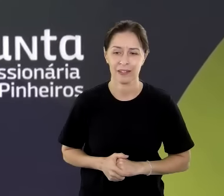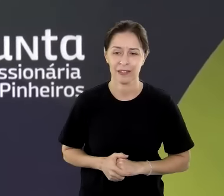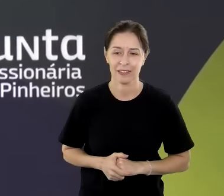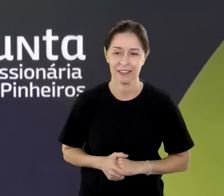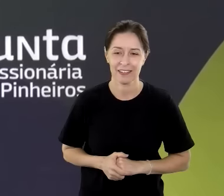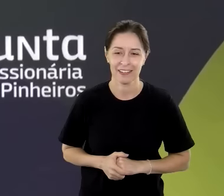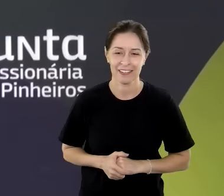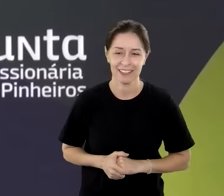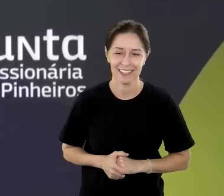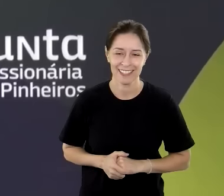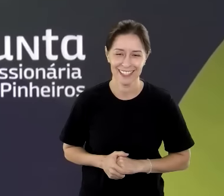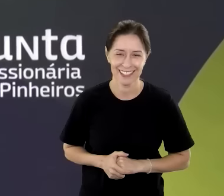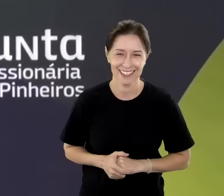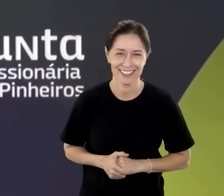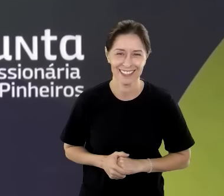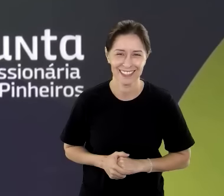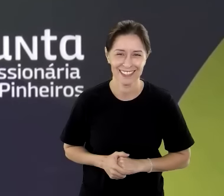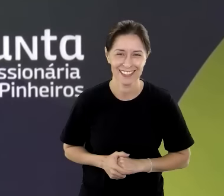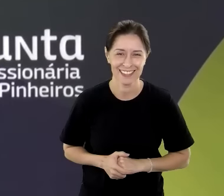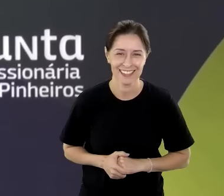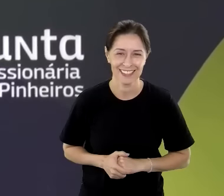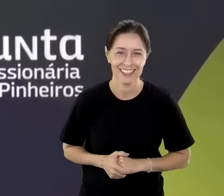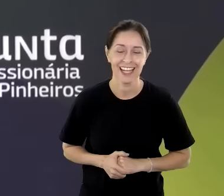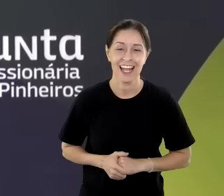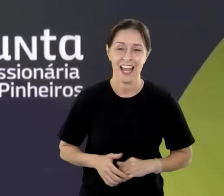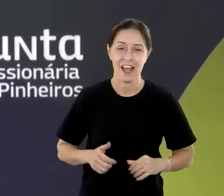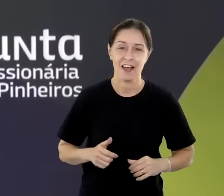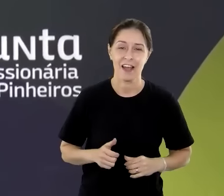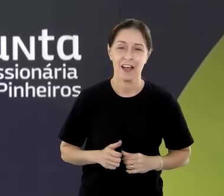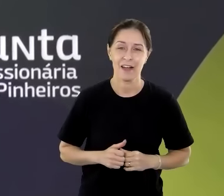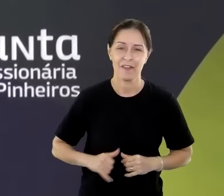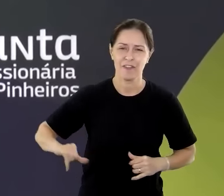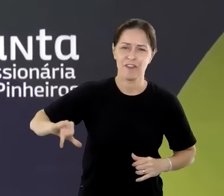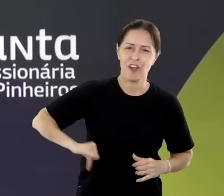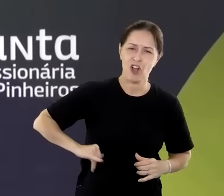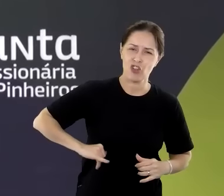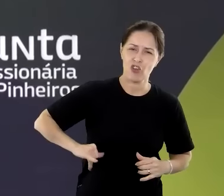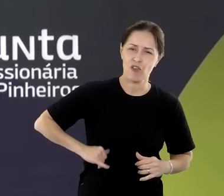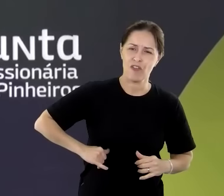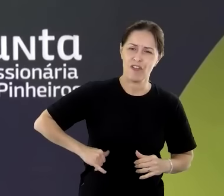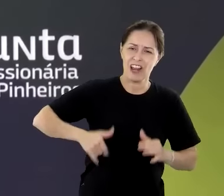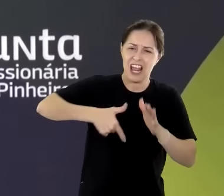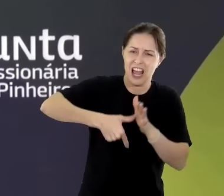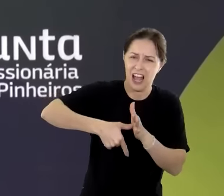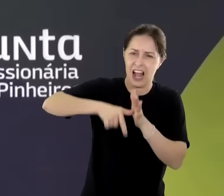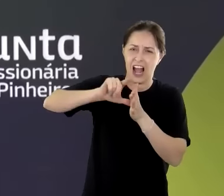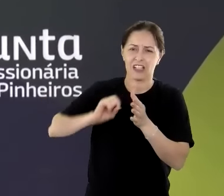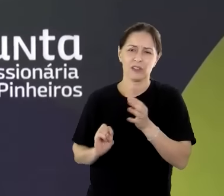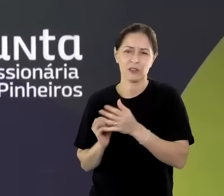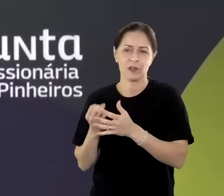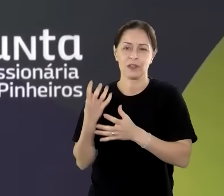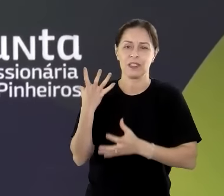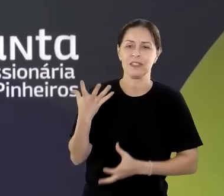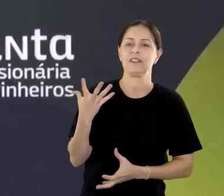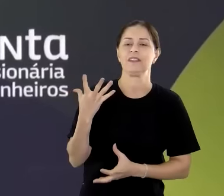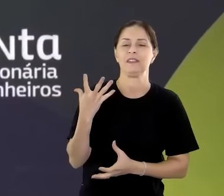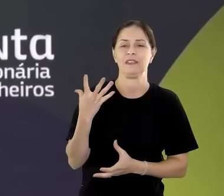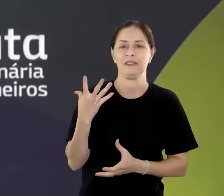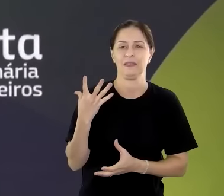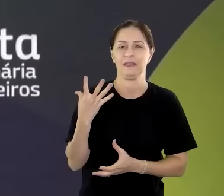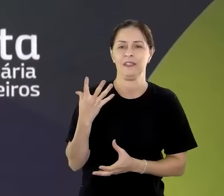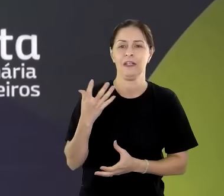das pessoas que sofrem antecipadamente. Tinha um colega de turma, no seminário de